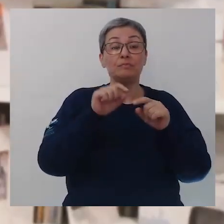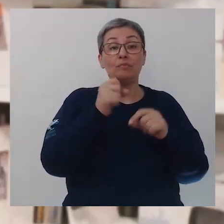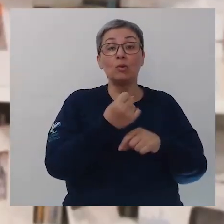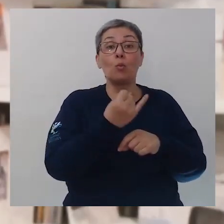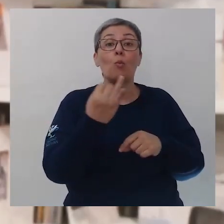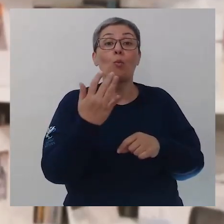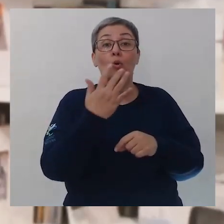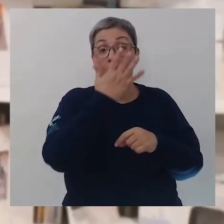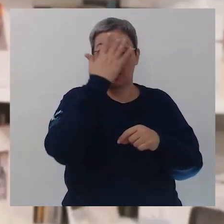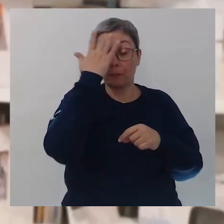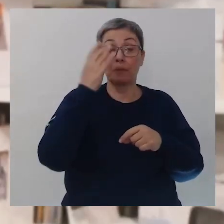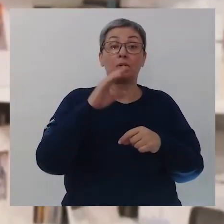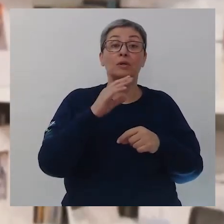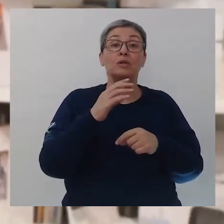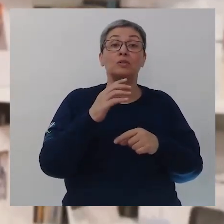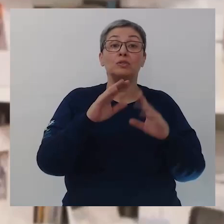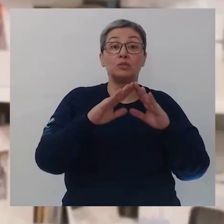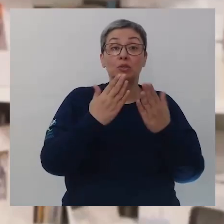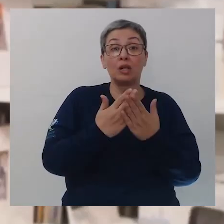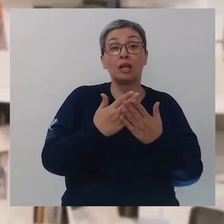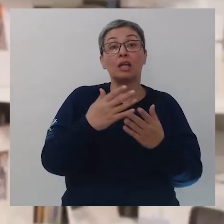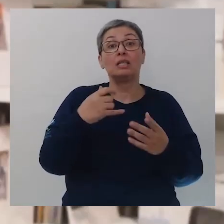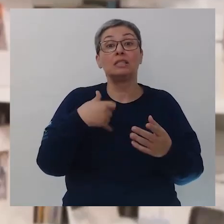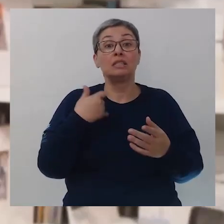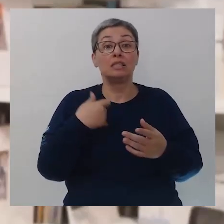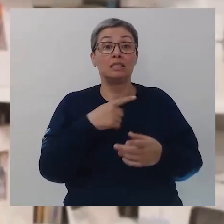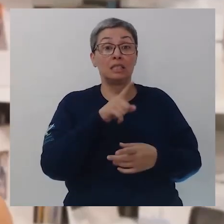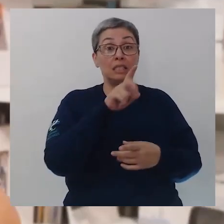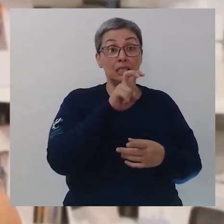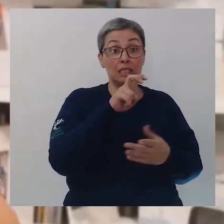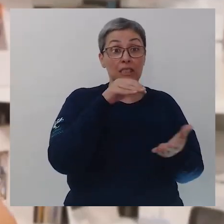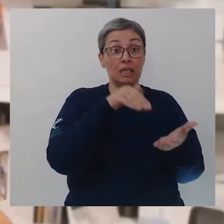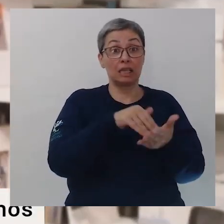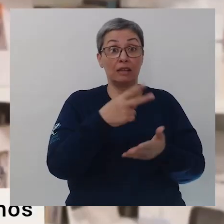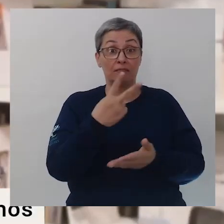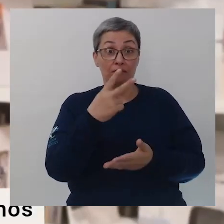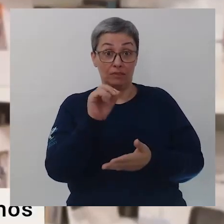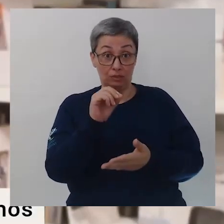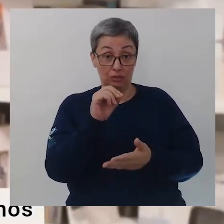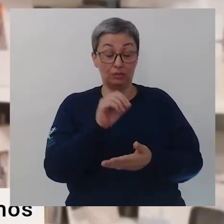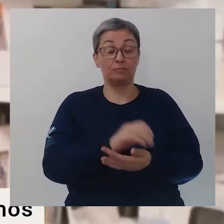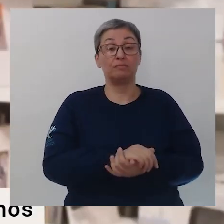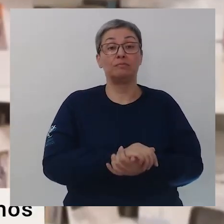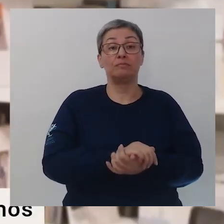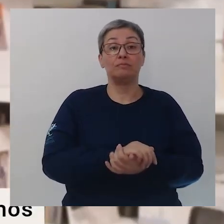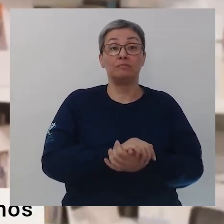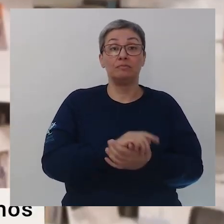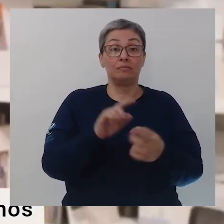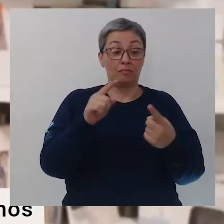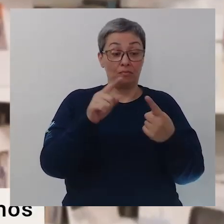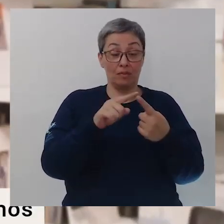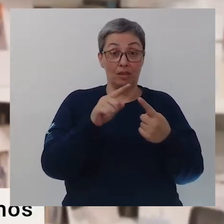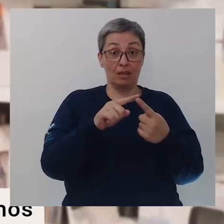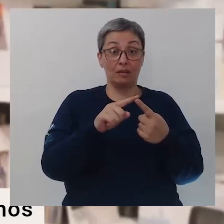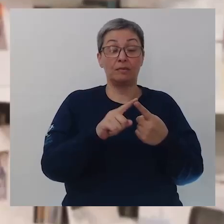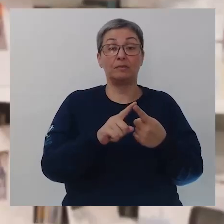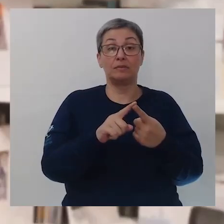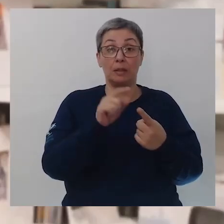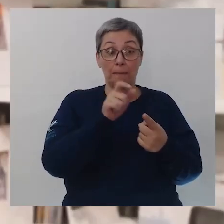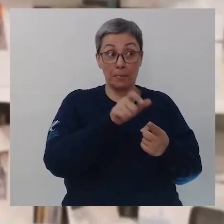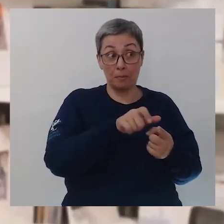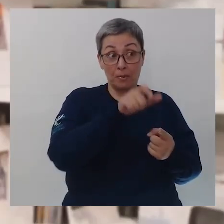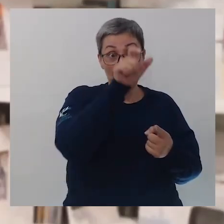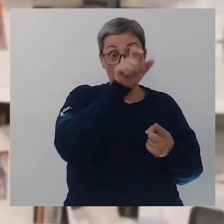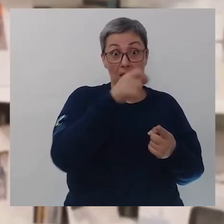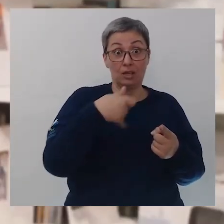quantas pessoas na escola têm de 15 a 20 anos, ok?